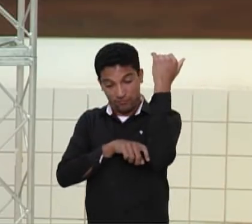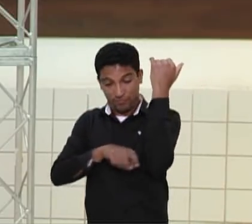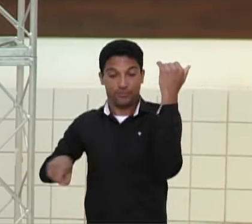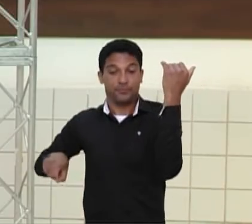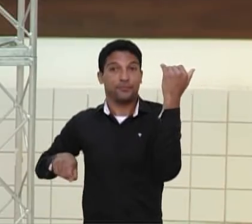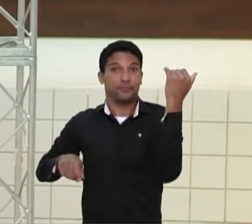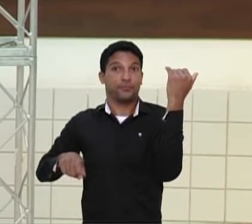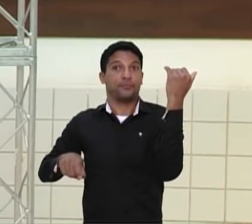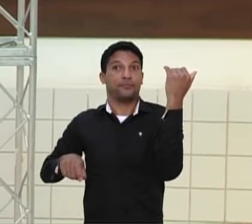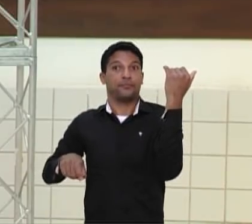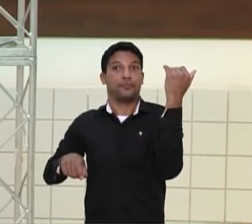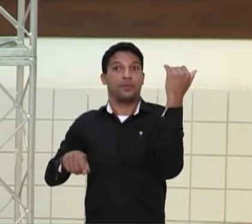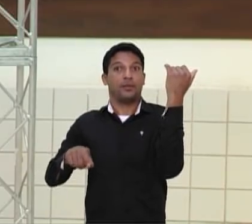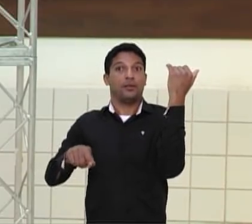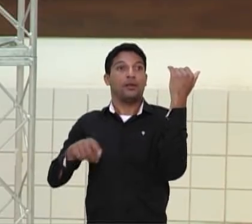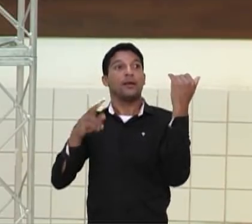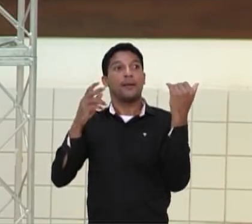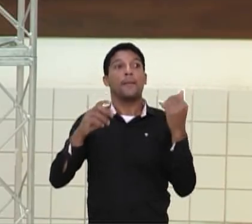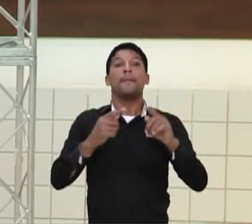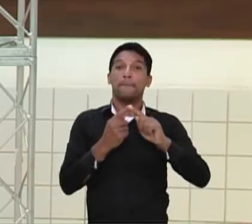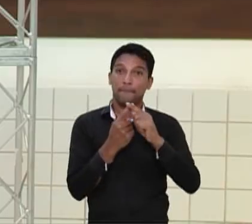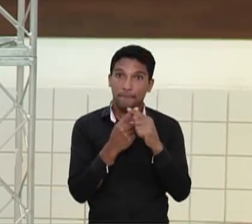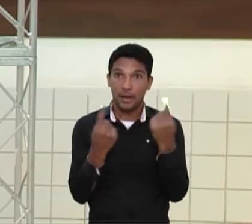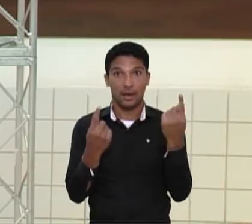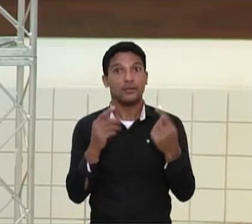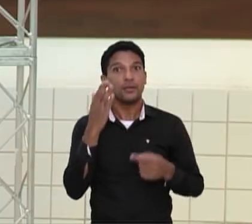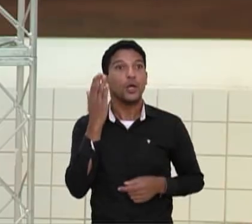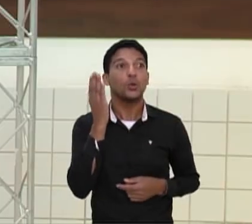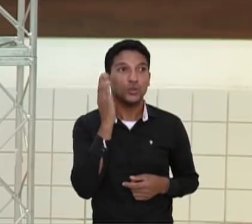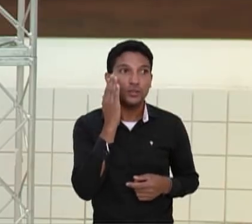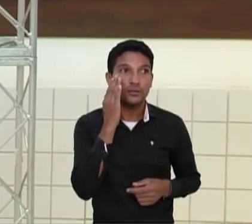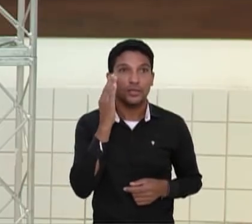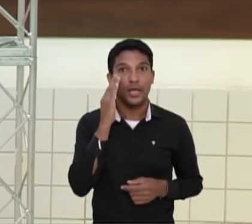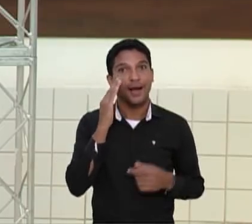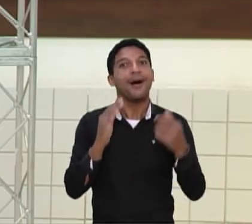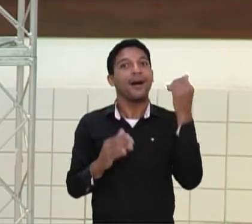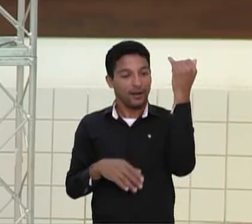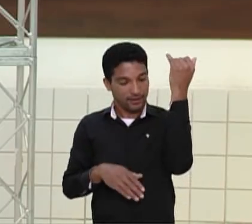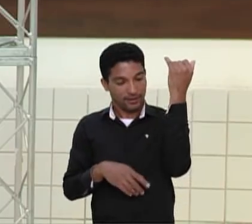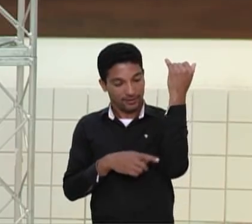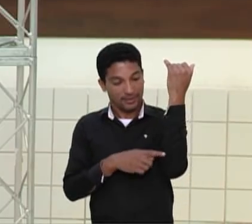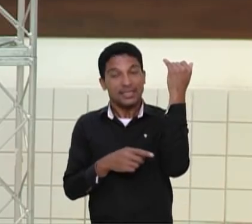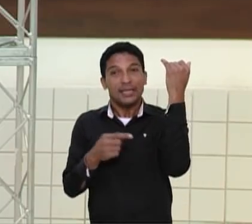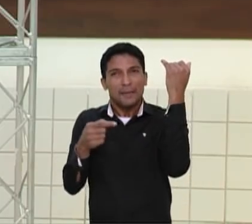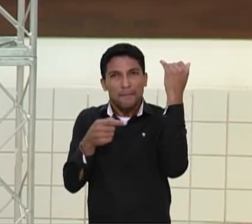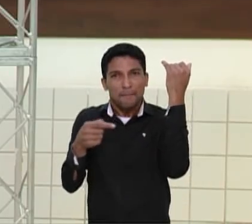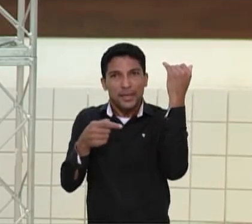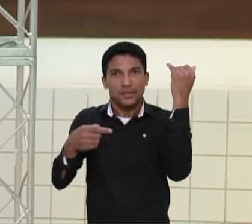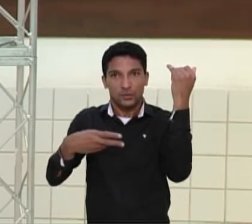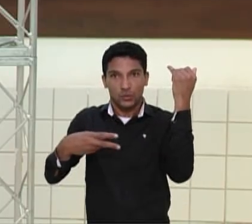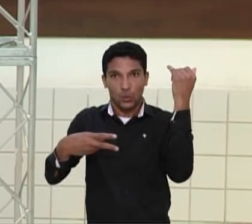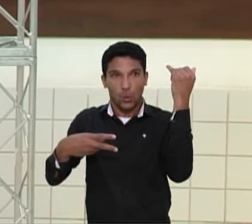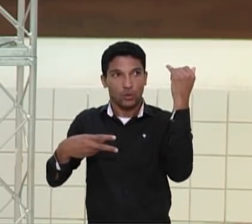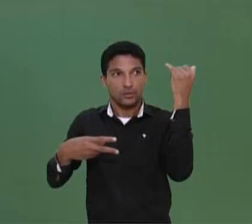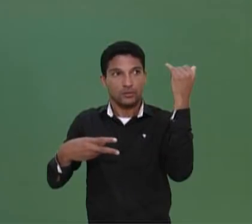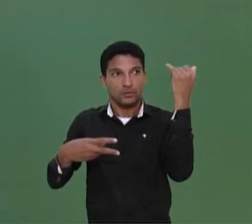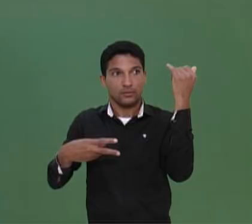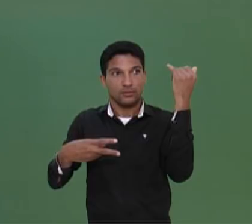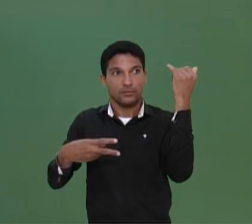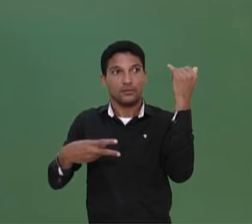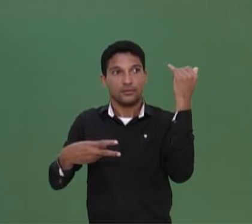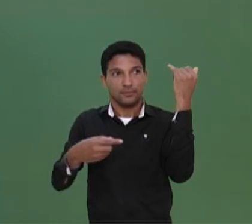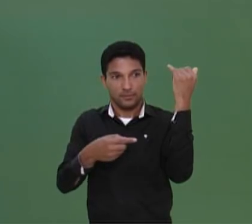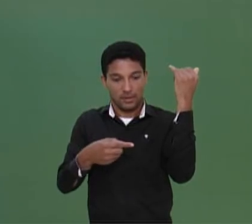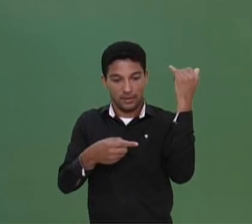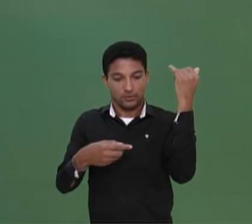que ela passa menos duas aqui na região crescente